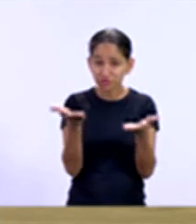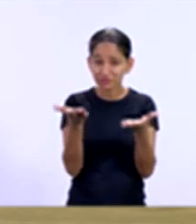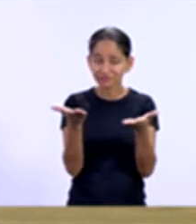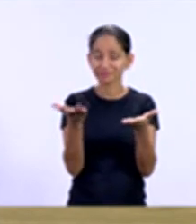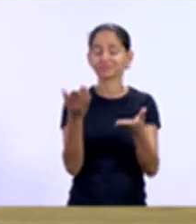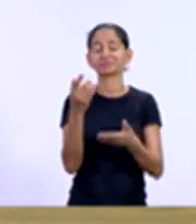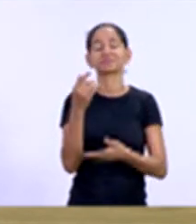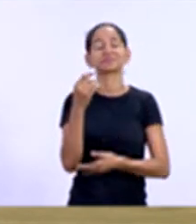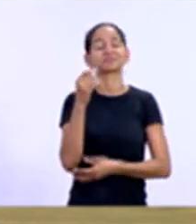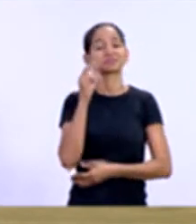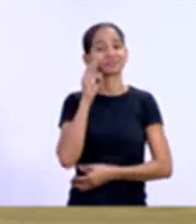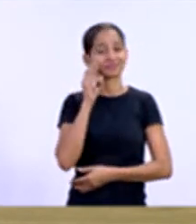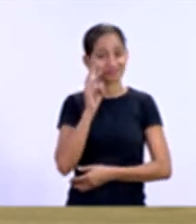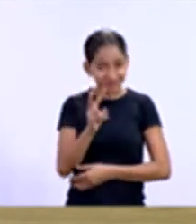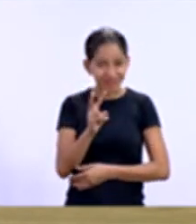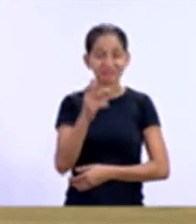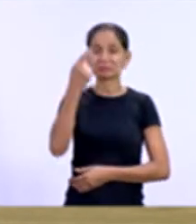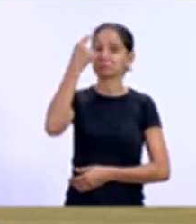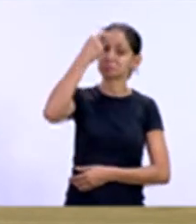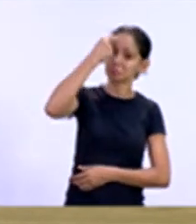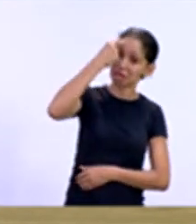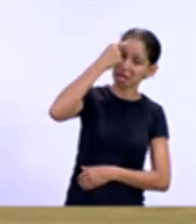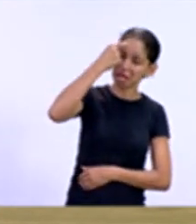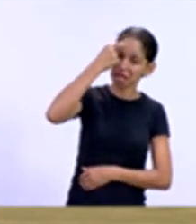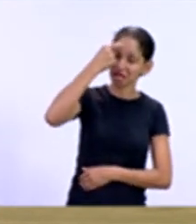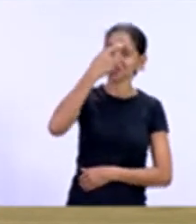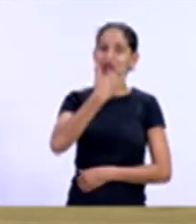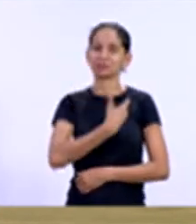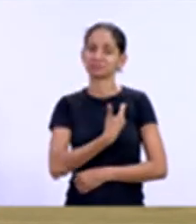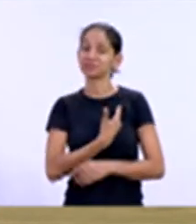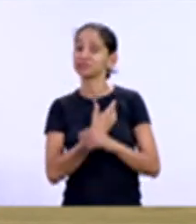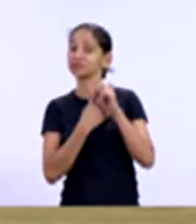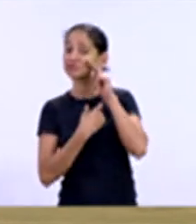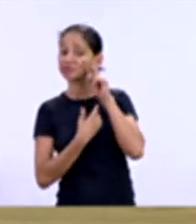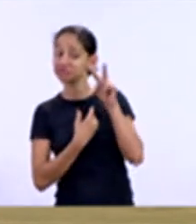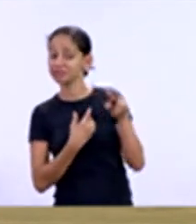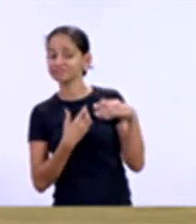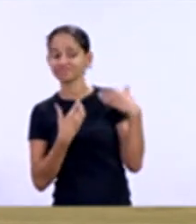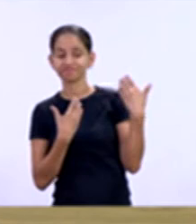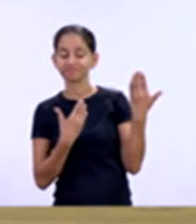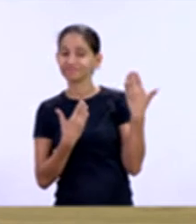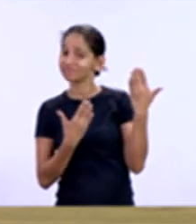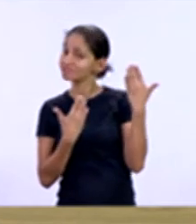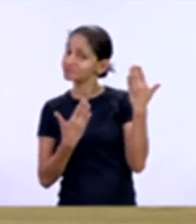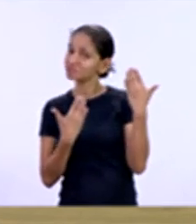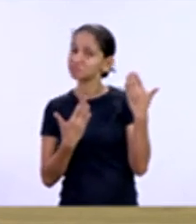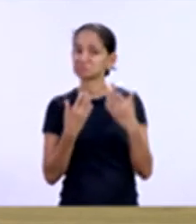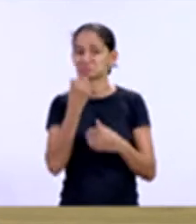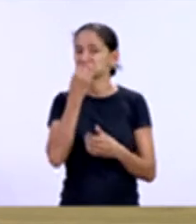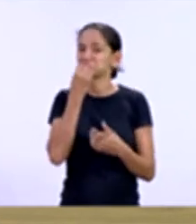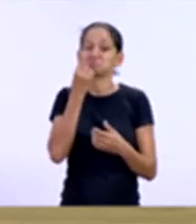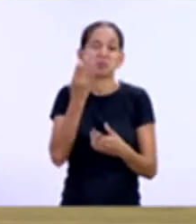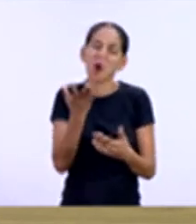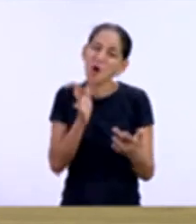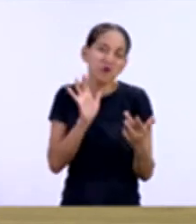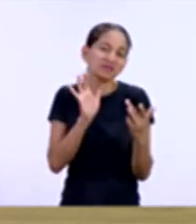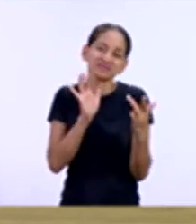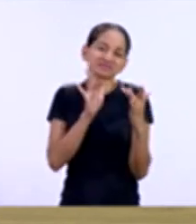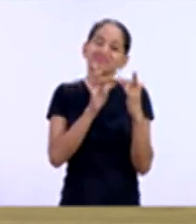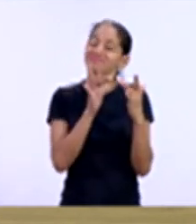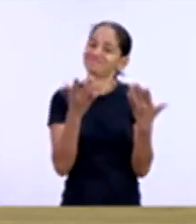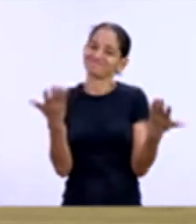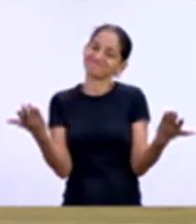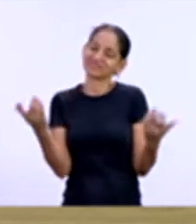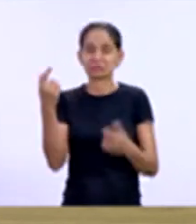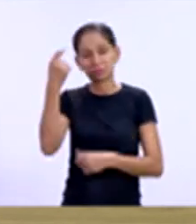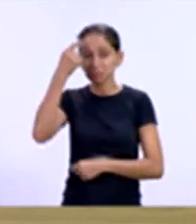você... o que você pensa de algum colega seu aí do lado, às vezes digamos que você, sei lá, não tem uma boa amizade com seu colega e aí você